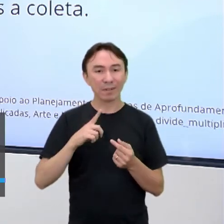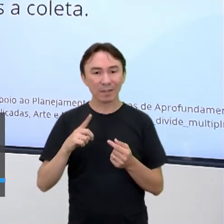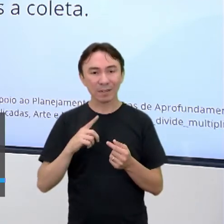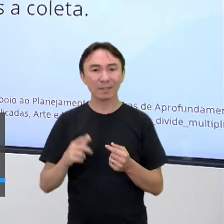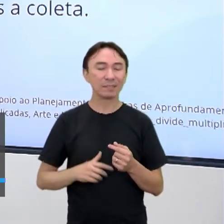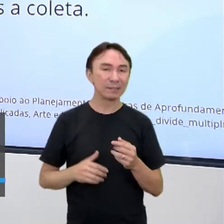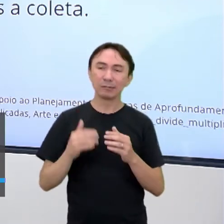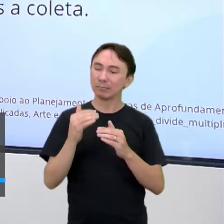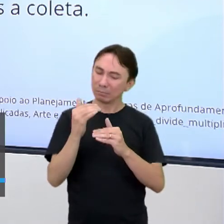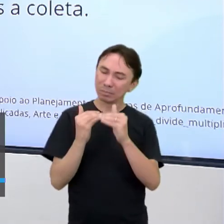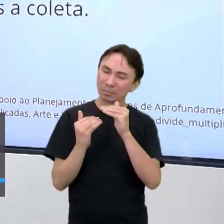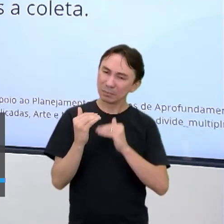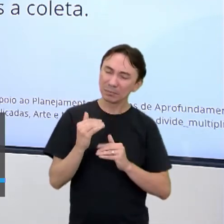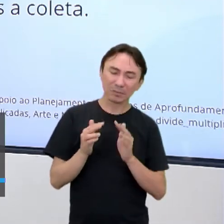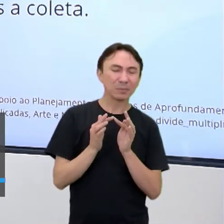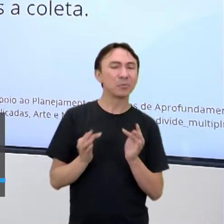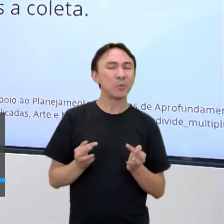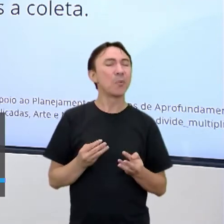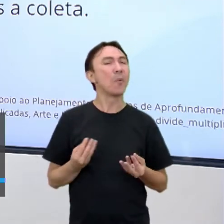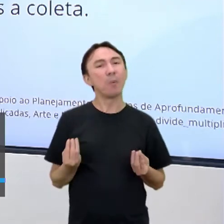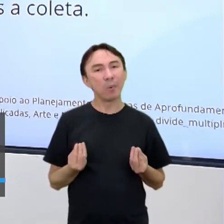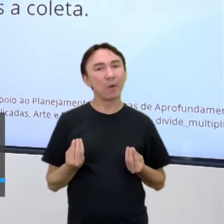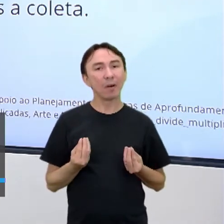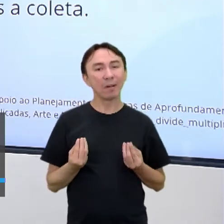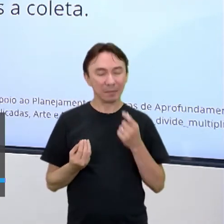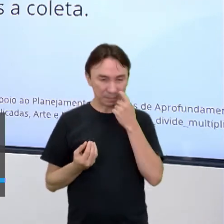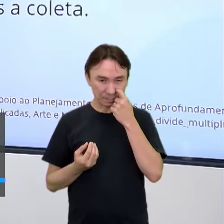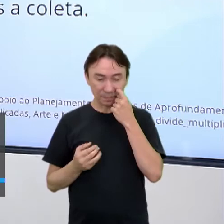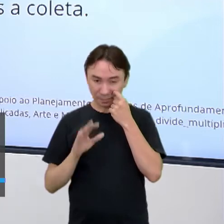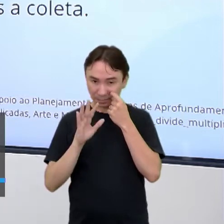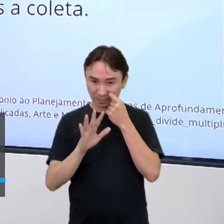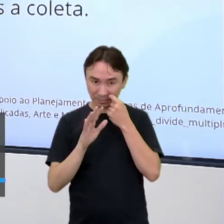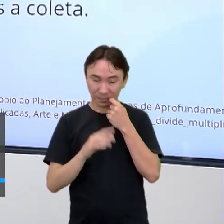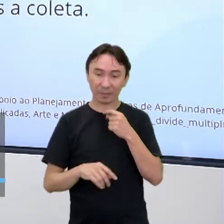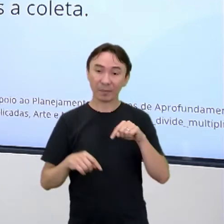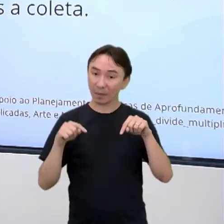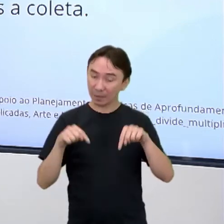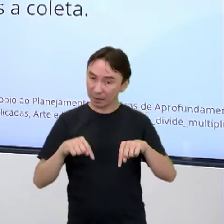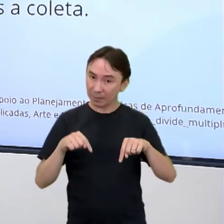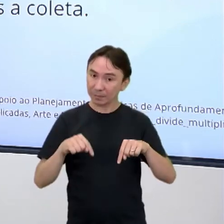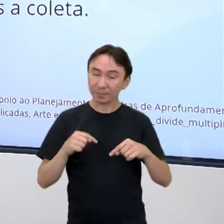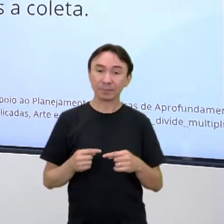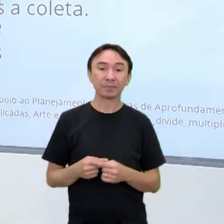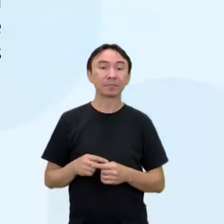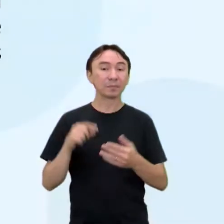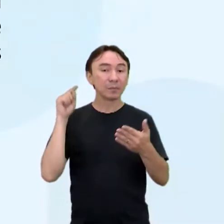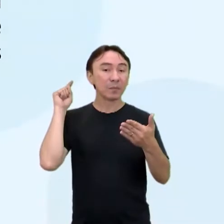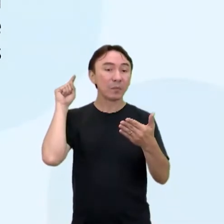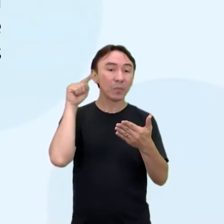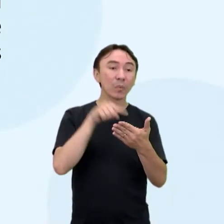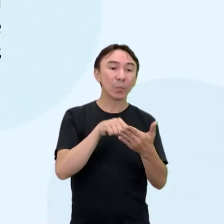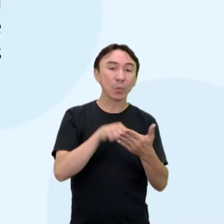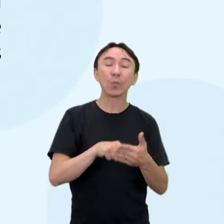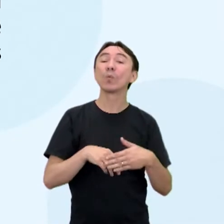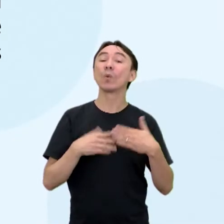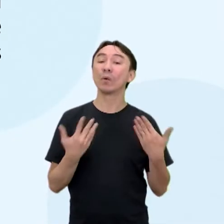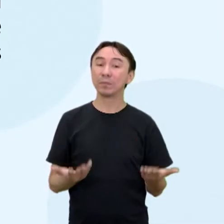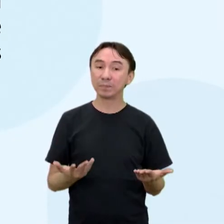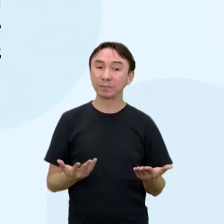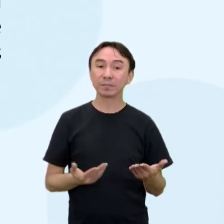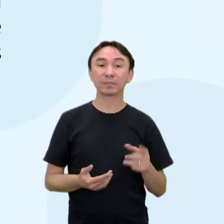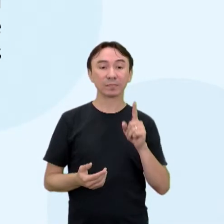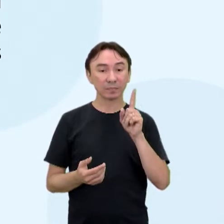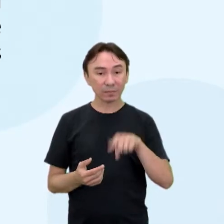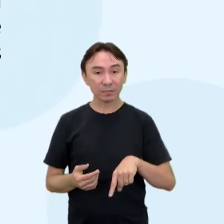que as aulas forem caminhando. Tudo bem? Então, o objetivo deste momento aqui, ó, especificamente, é aplicar um modelo